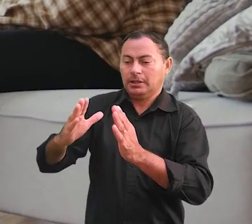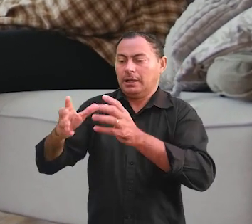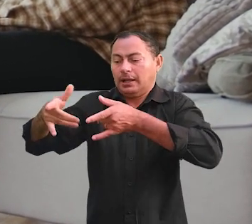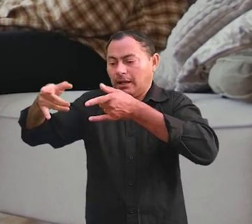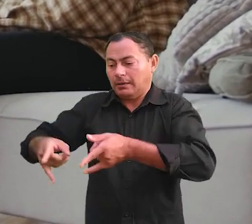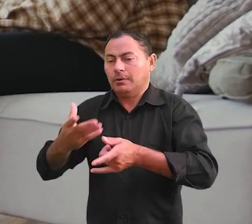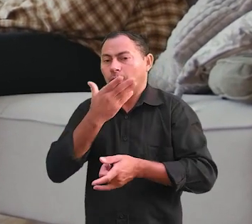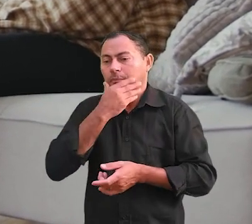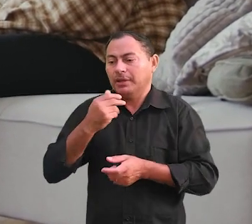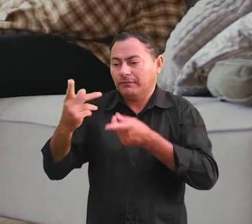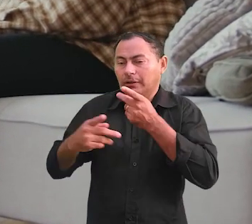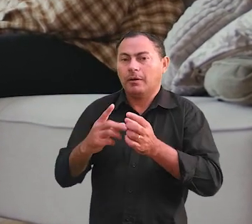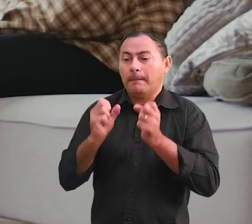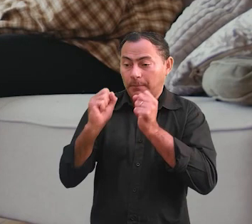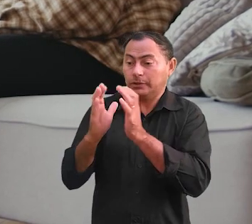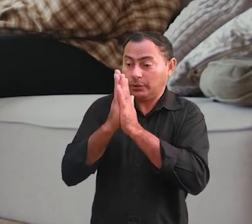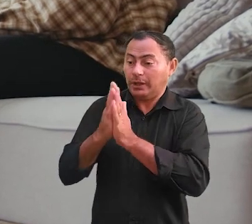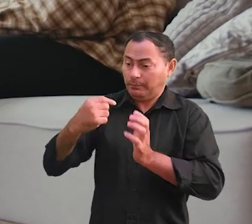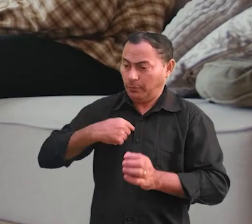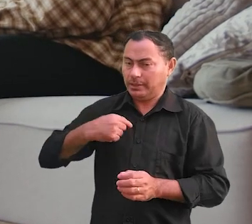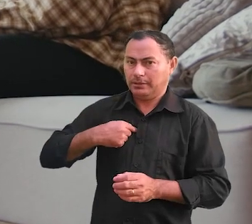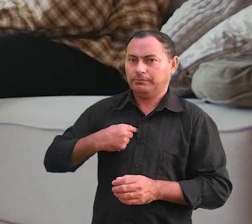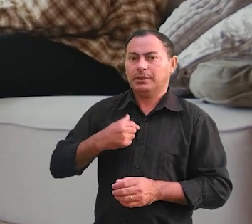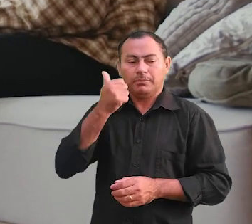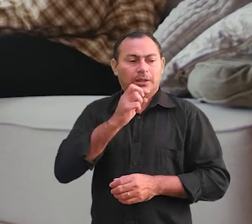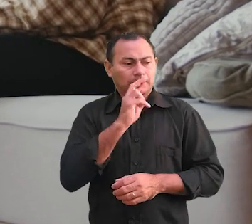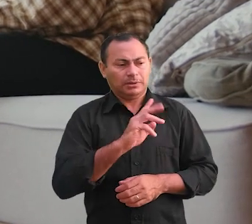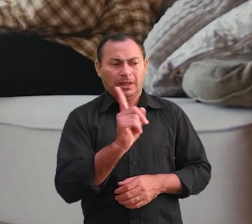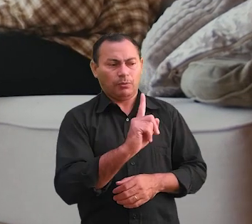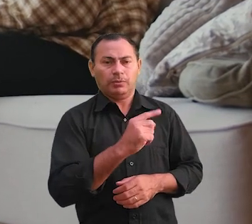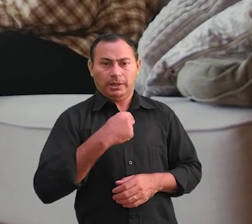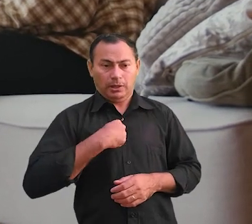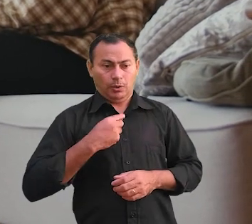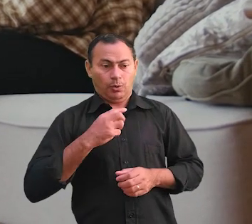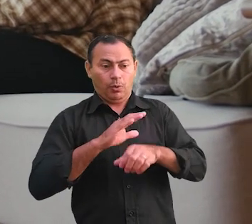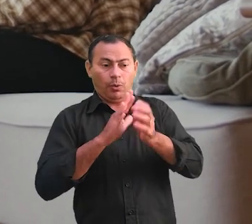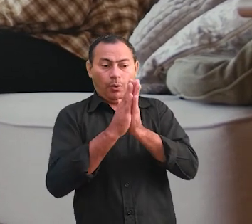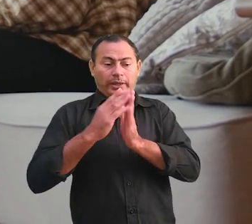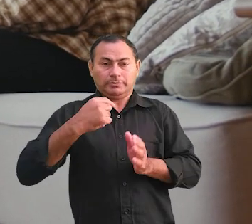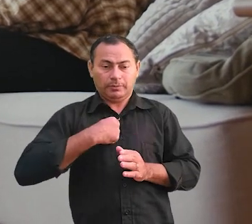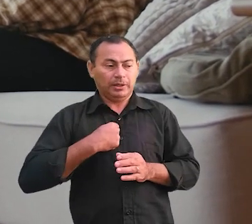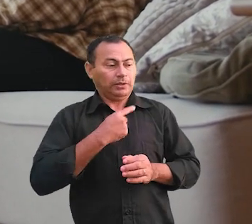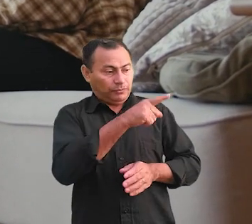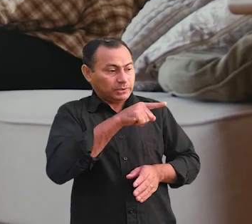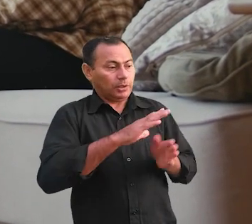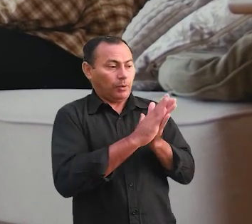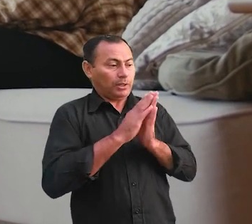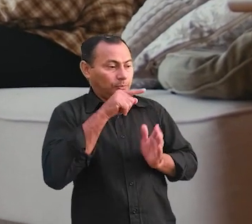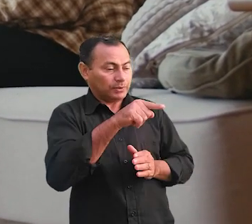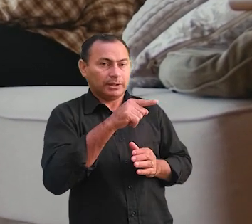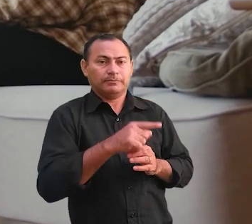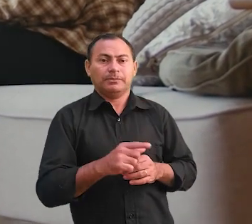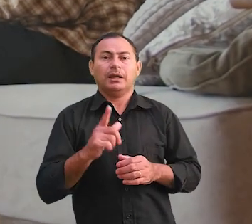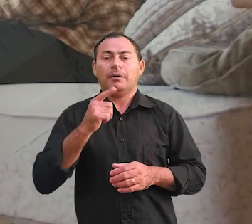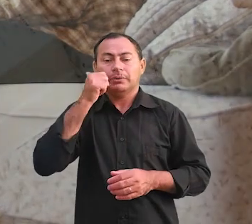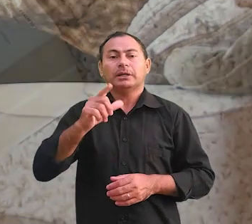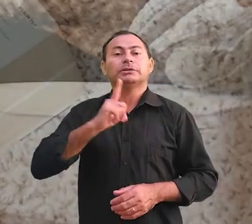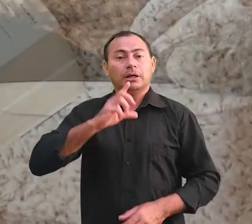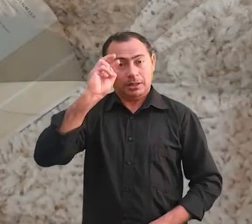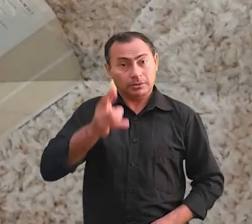ajoelhados ao lado da cama quando o marido disse pode orar por mim ela respondeu não eu oro por mim você ora por você